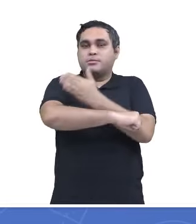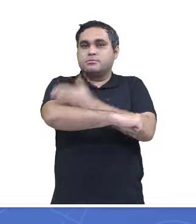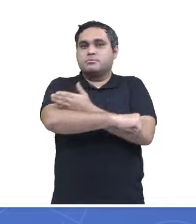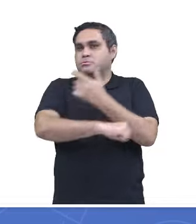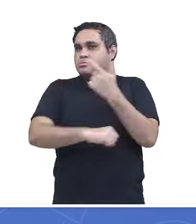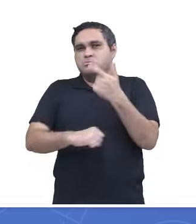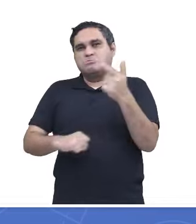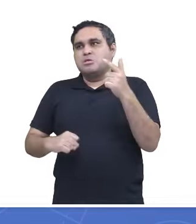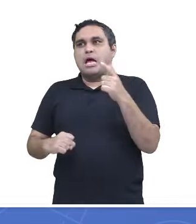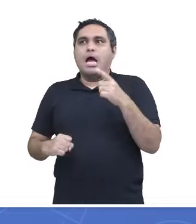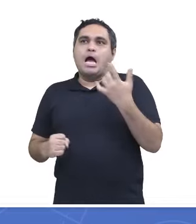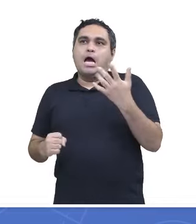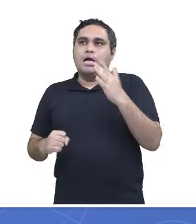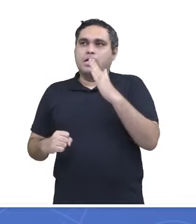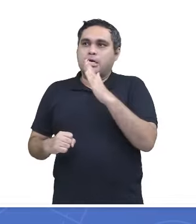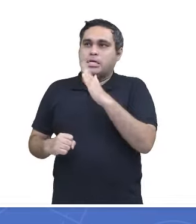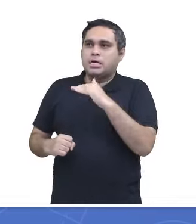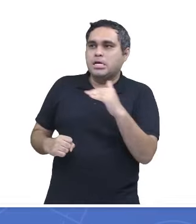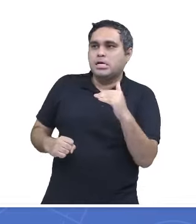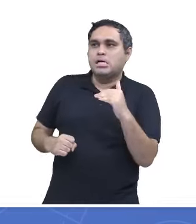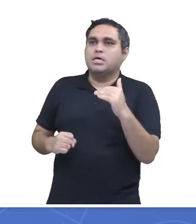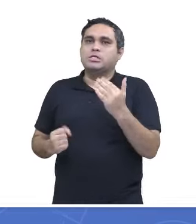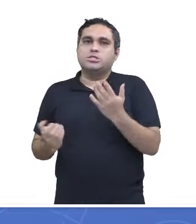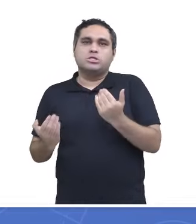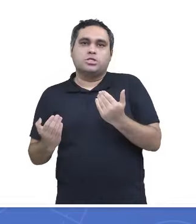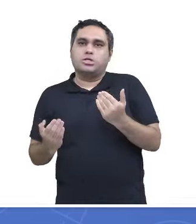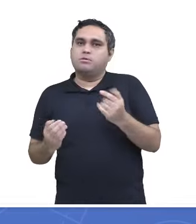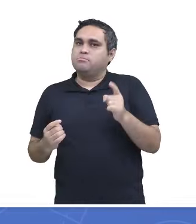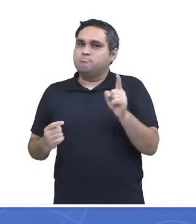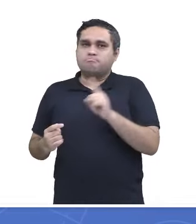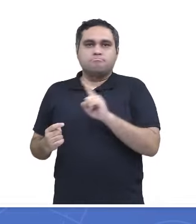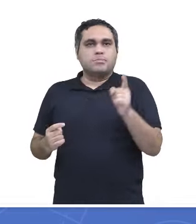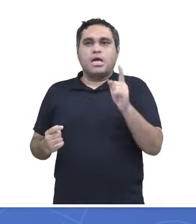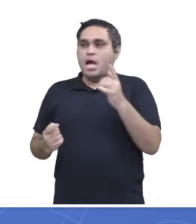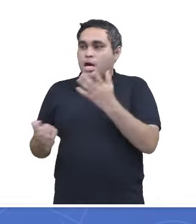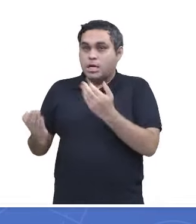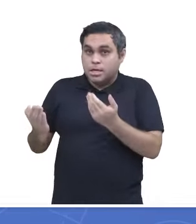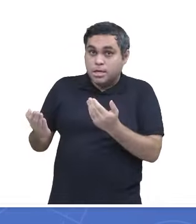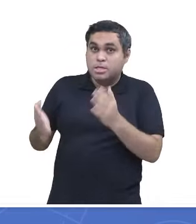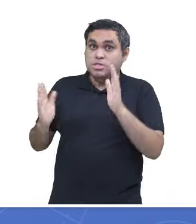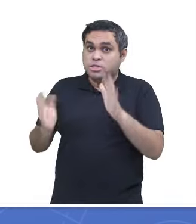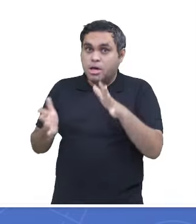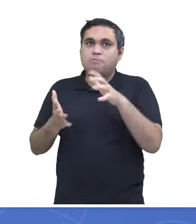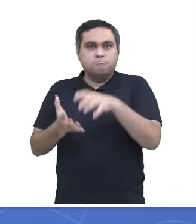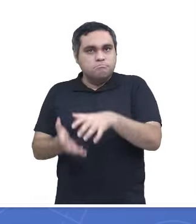criança, na ideia de juventude, Já a criança já era tratada como adulto. E